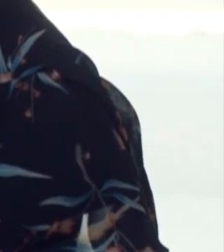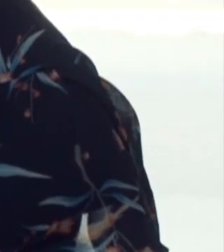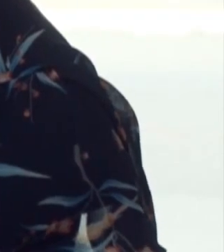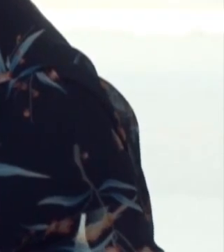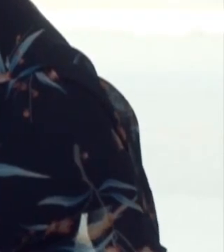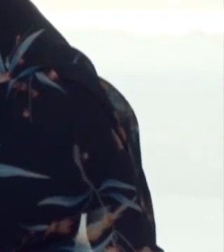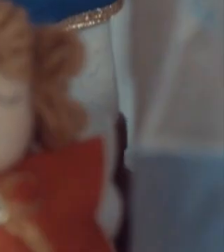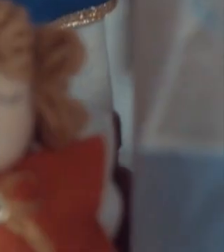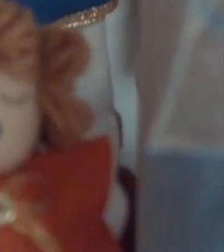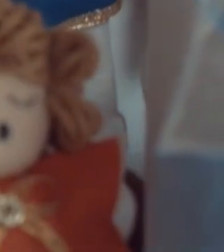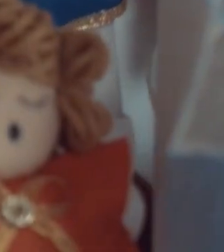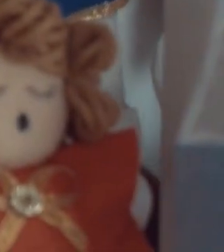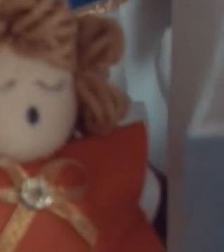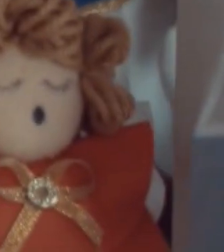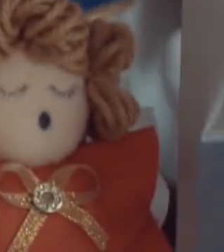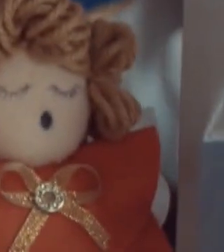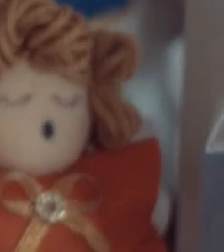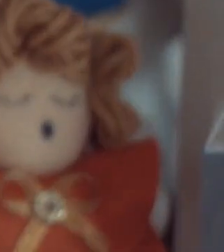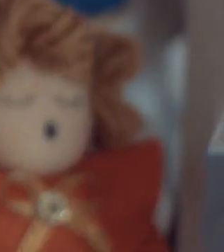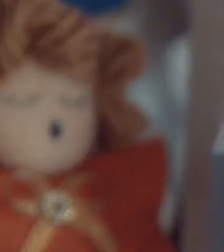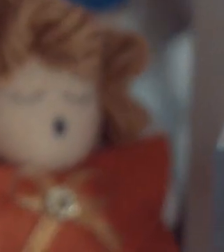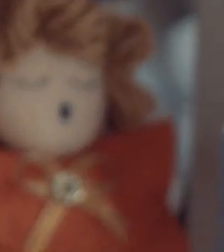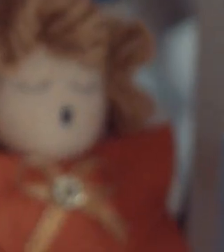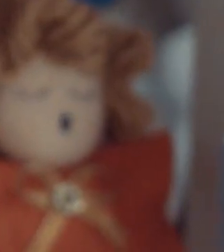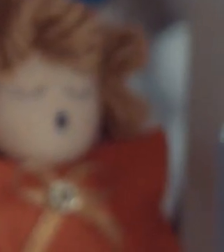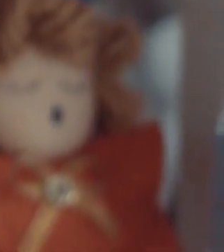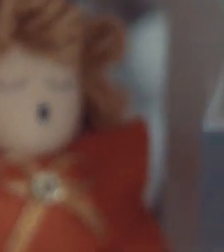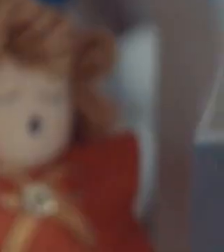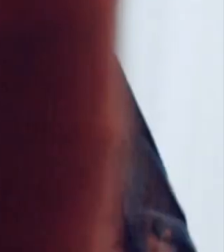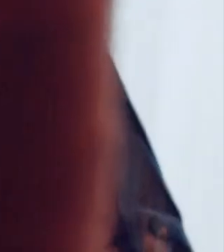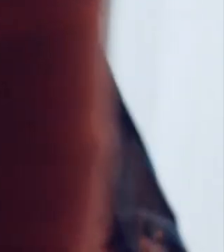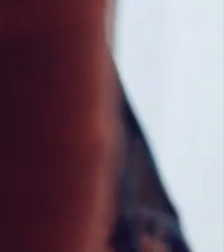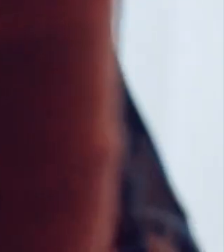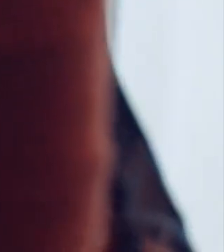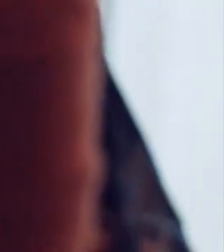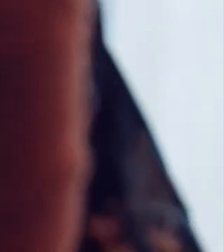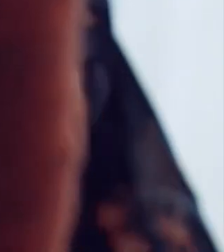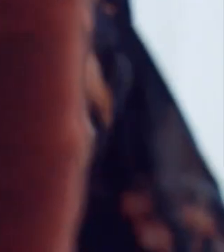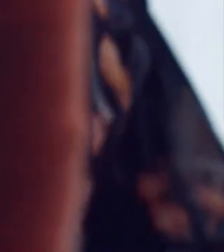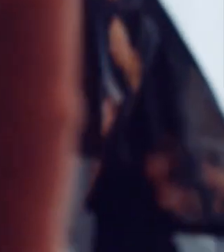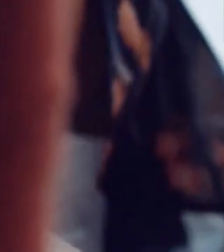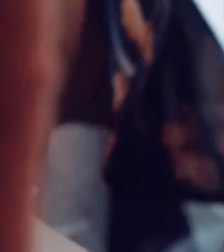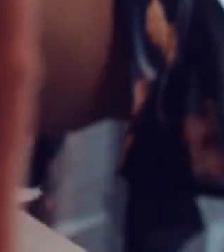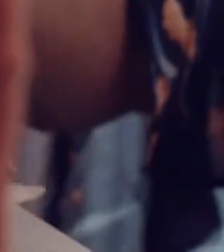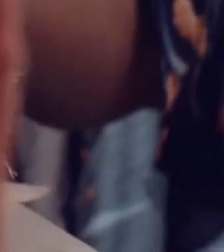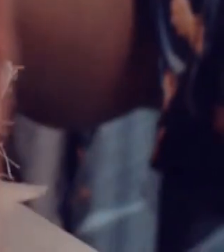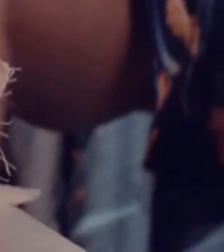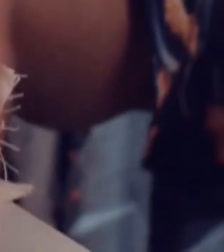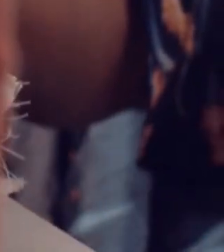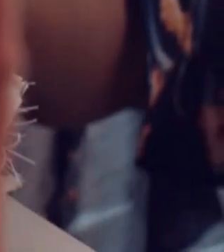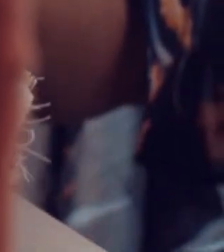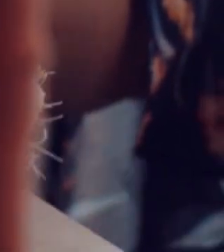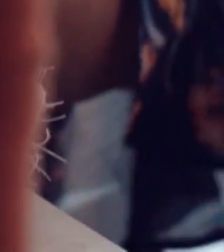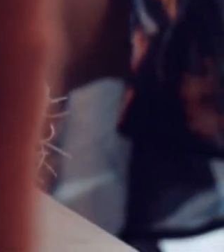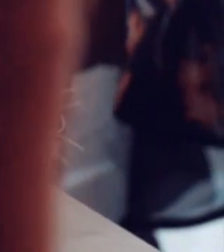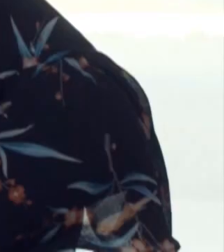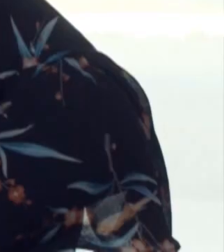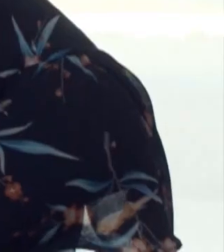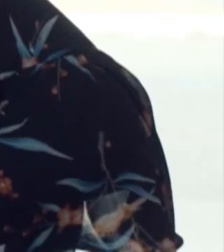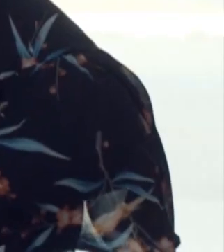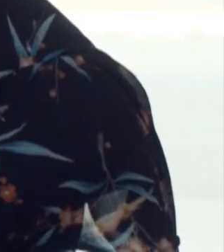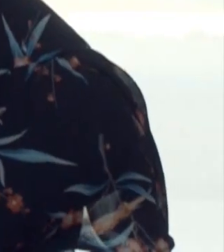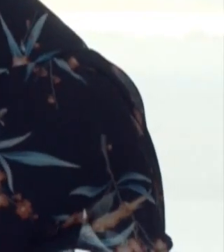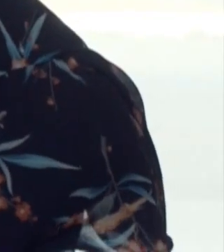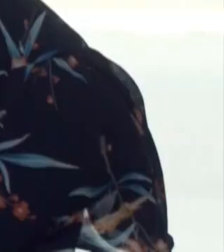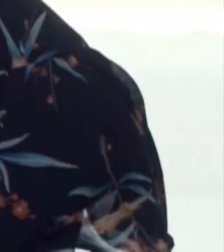vi de uma senhora aqui mesmo no bairro. Fiquei encantada com a boneca dela e pedi que ela me ensinasse. Não sabia de jeito nenhum pegar na